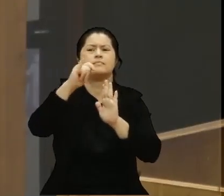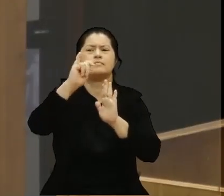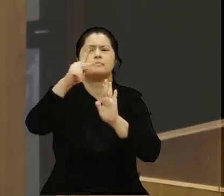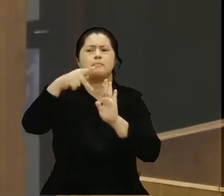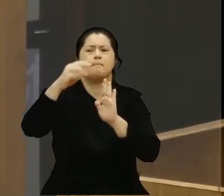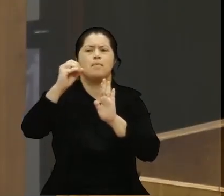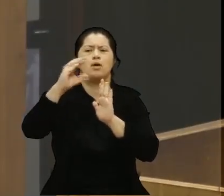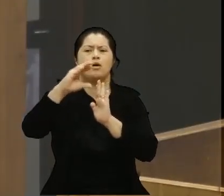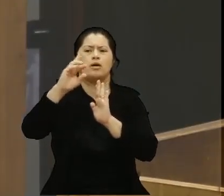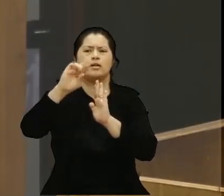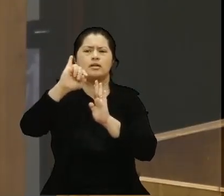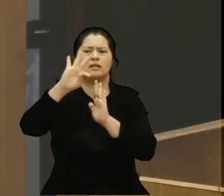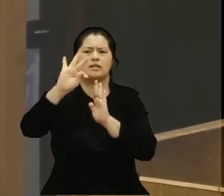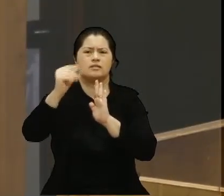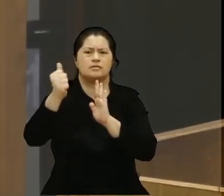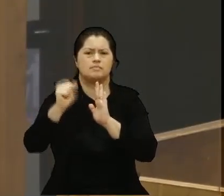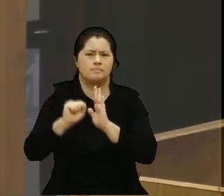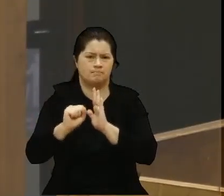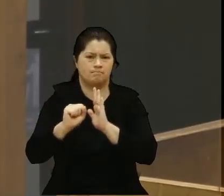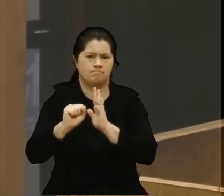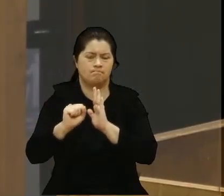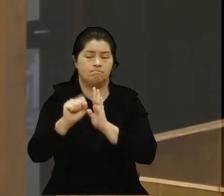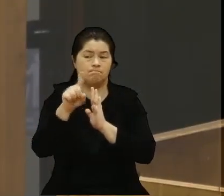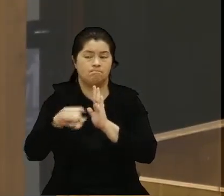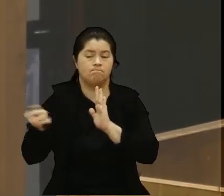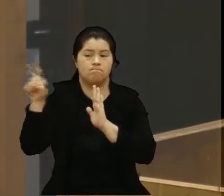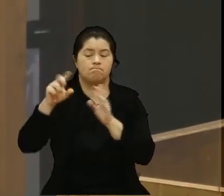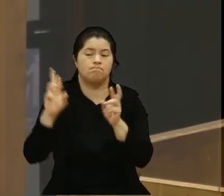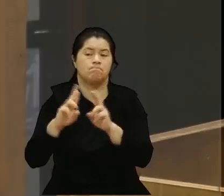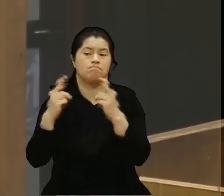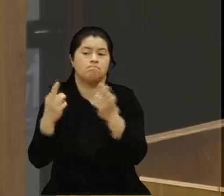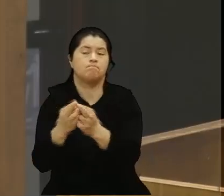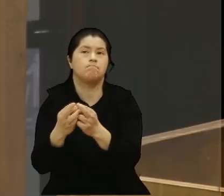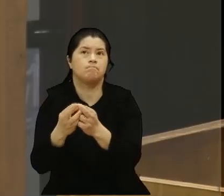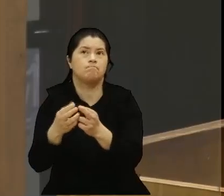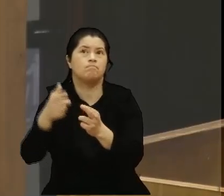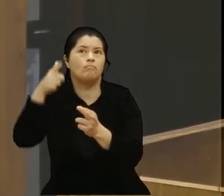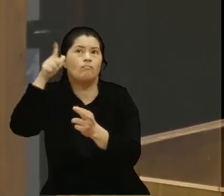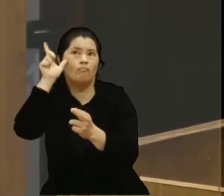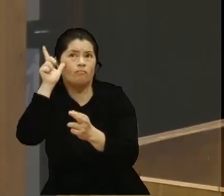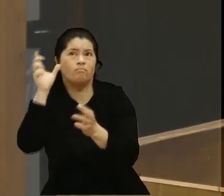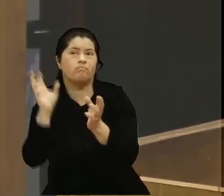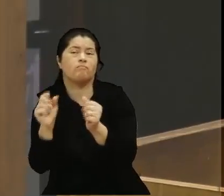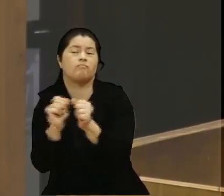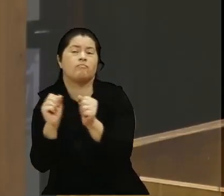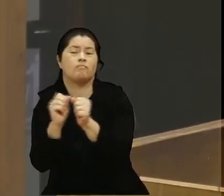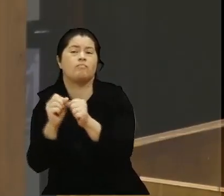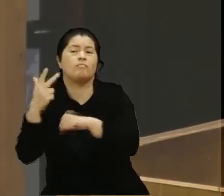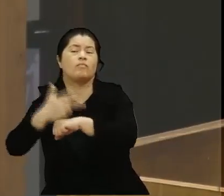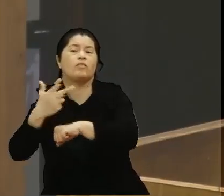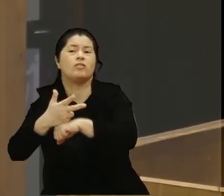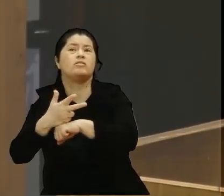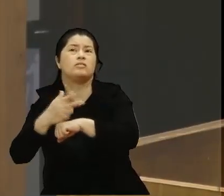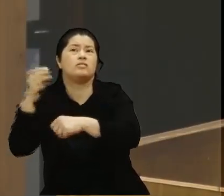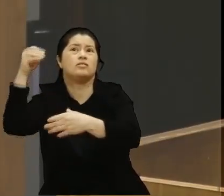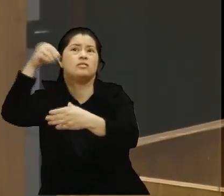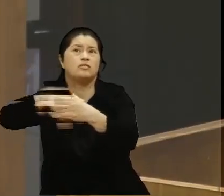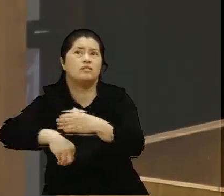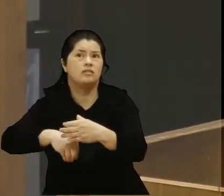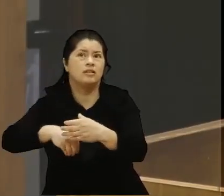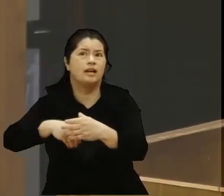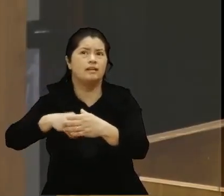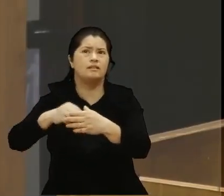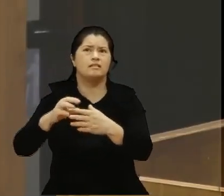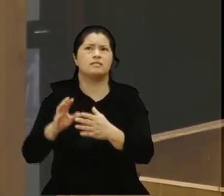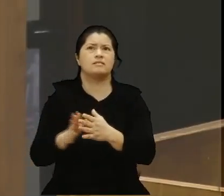são, ó. São hipócritas. Isso que eles são. Ontem a Erika Rio estava lá fazendo um videozinho bonitinho. Socialismo para quem vota nela e comunismo para ela, né? Ela estava com